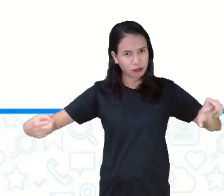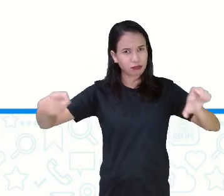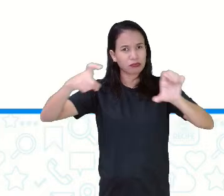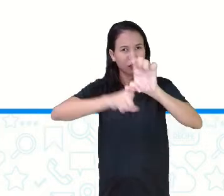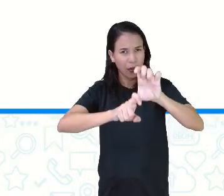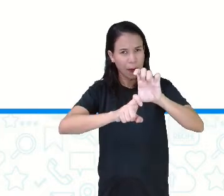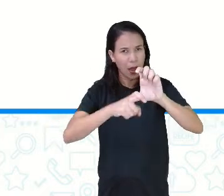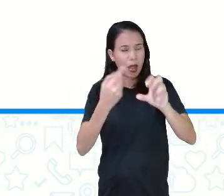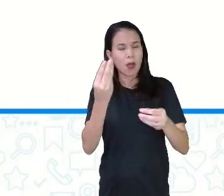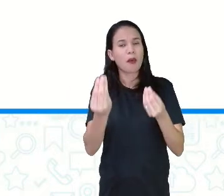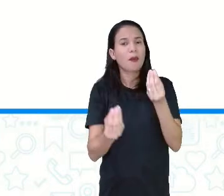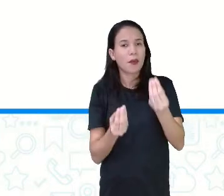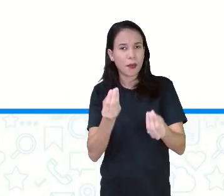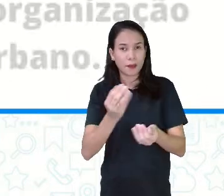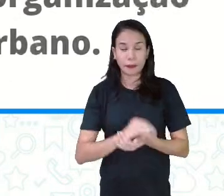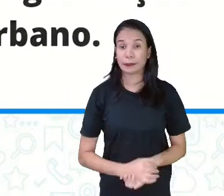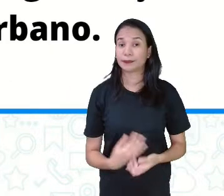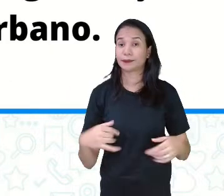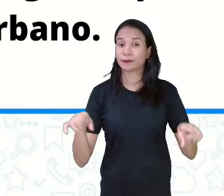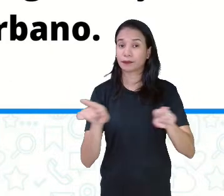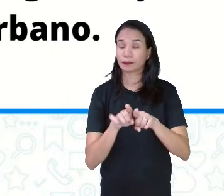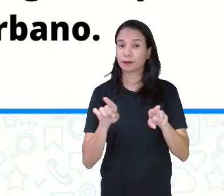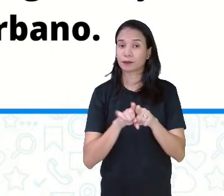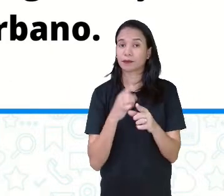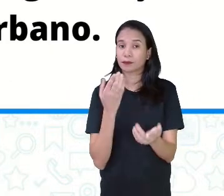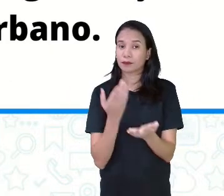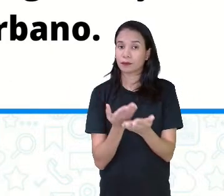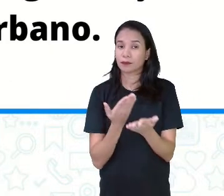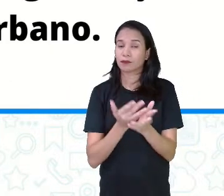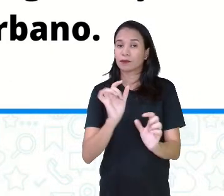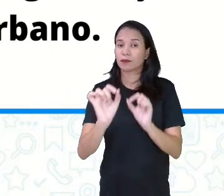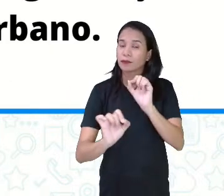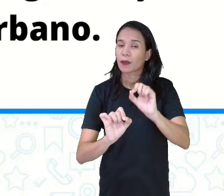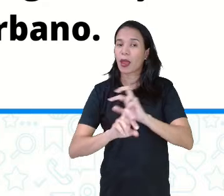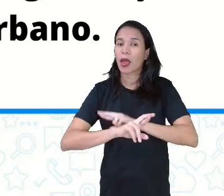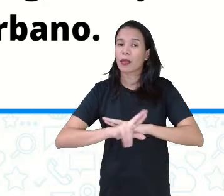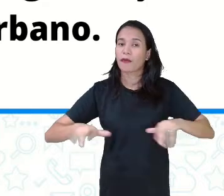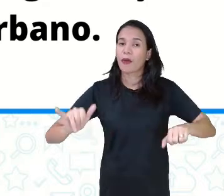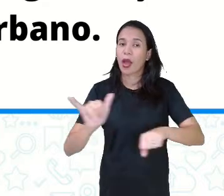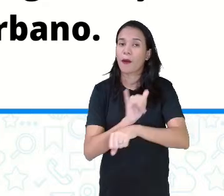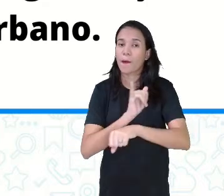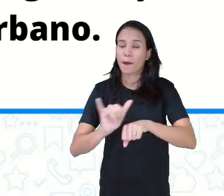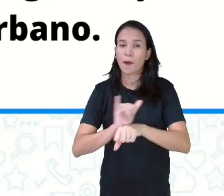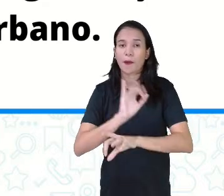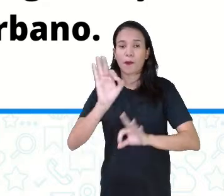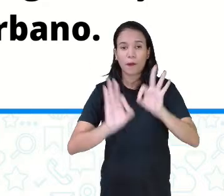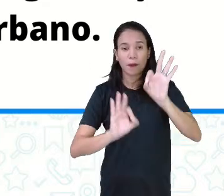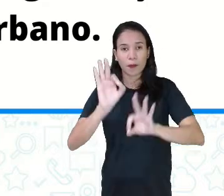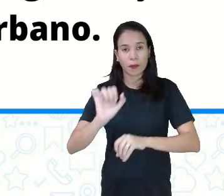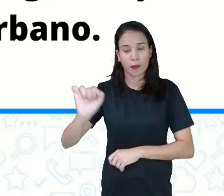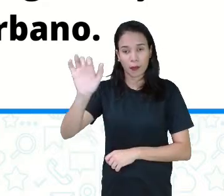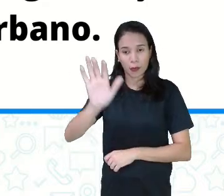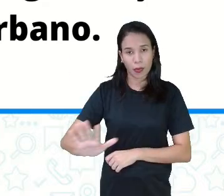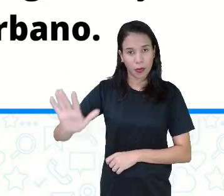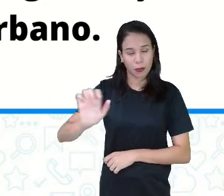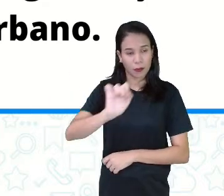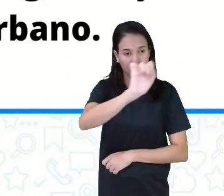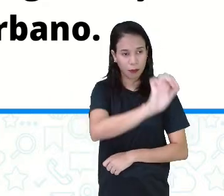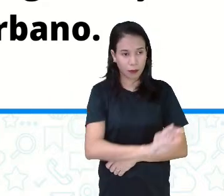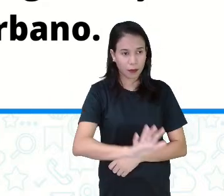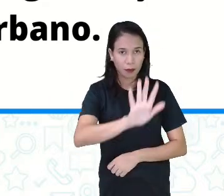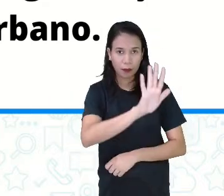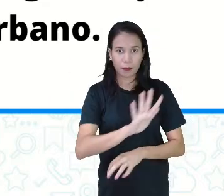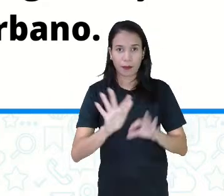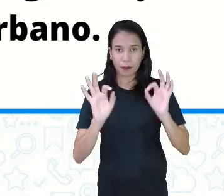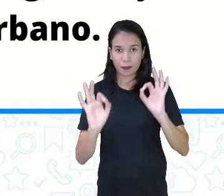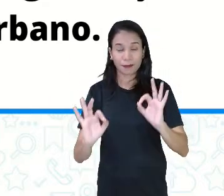interdependentes? De que forma? E vamos trabalhar também diferentes formas de organização dos espaços rurais e dos